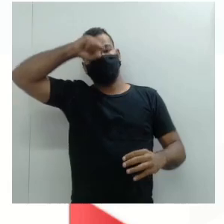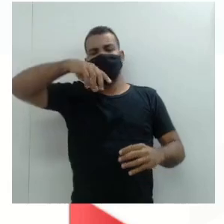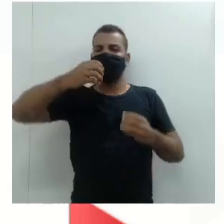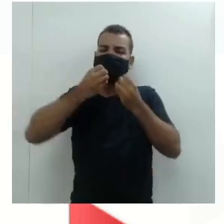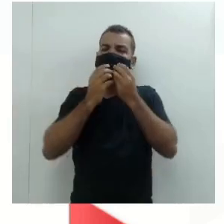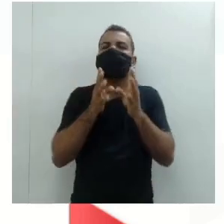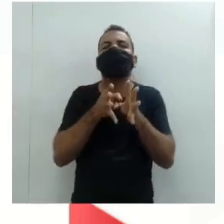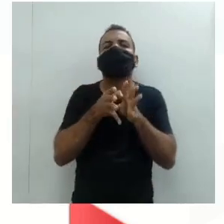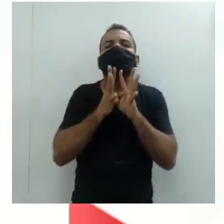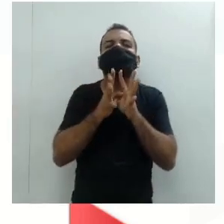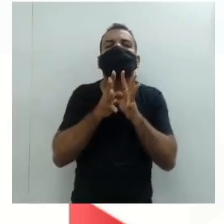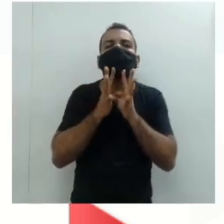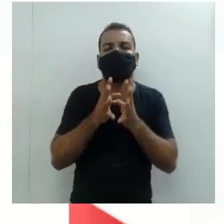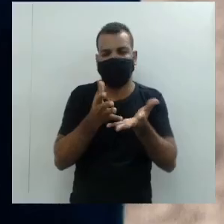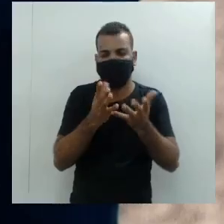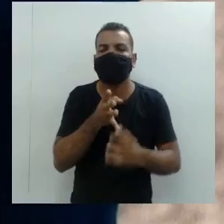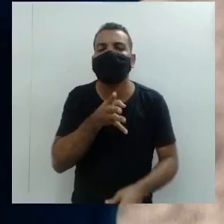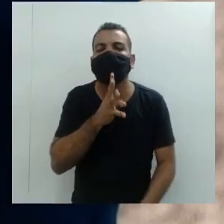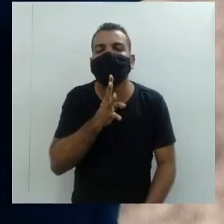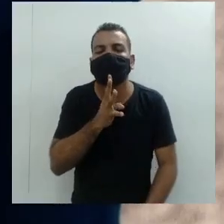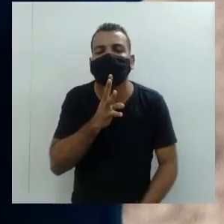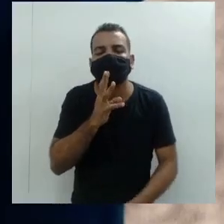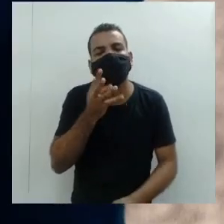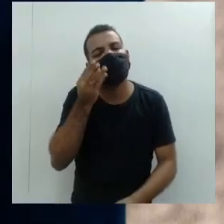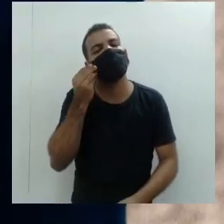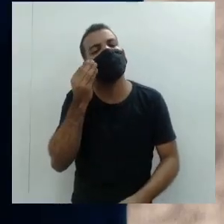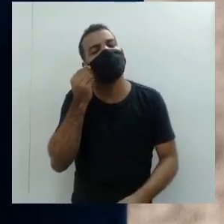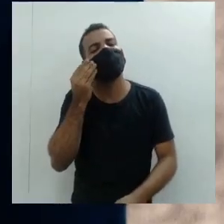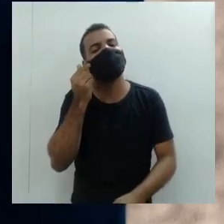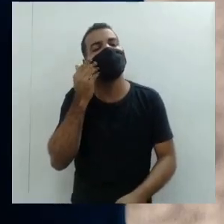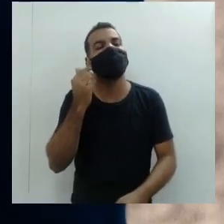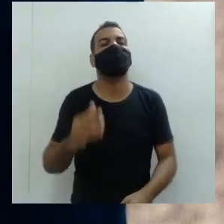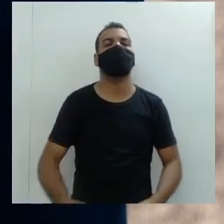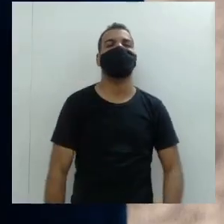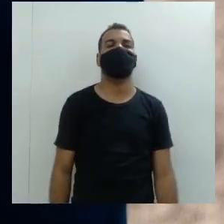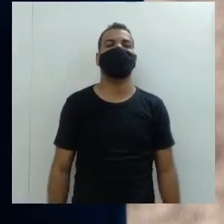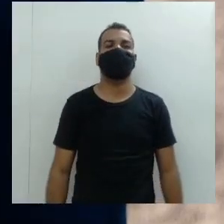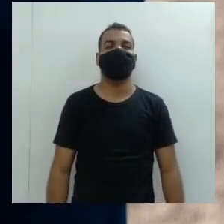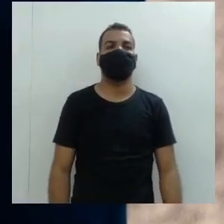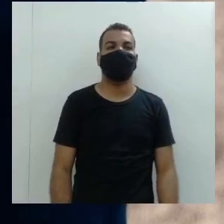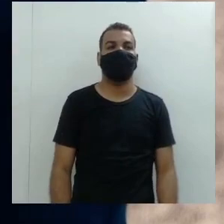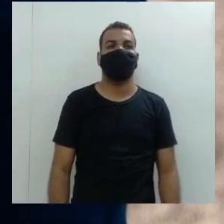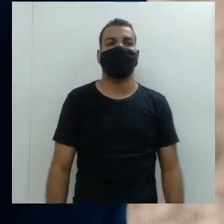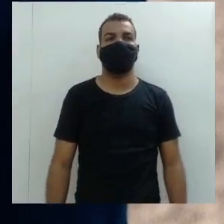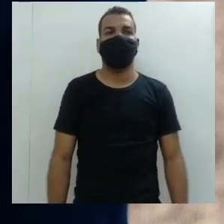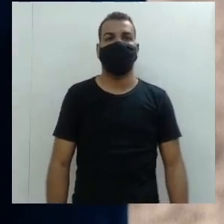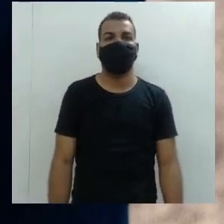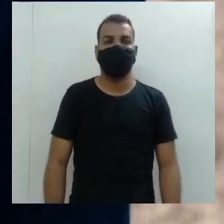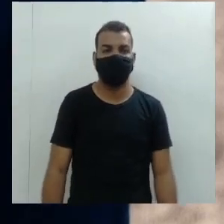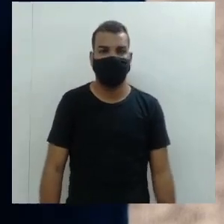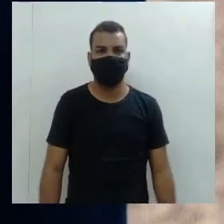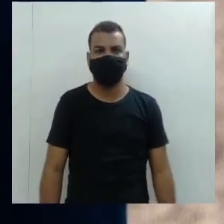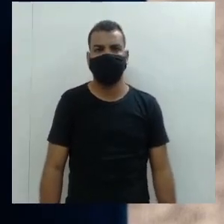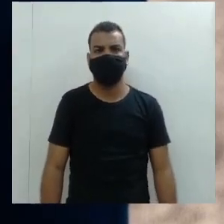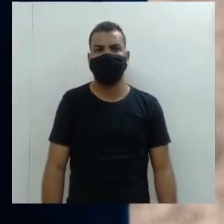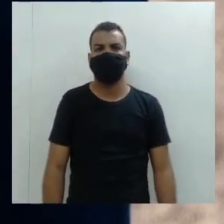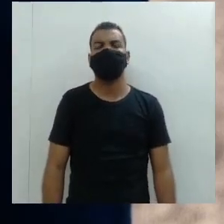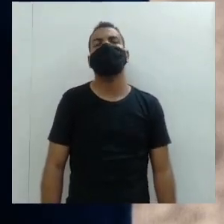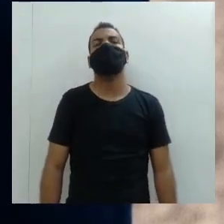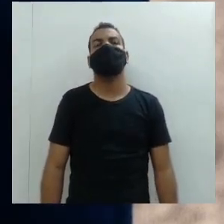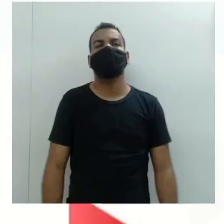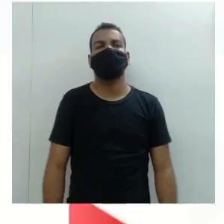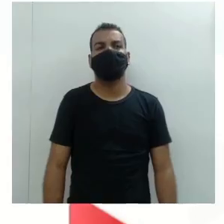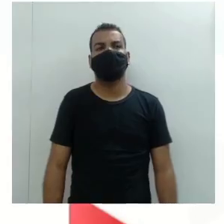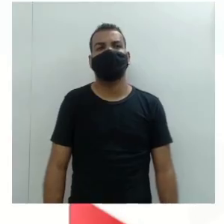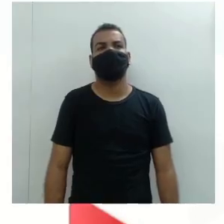o estilo, porque aqui apenas nós mostramos, pontuamos algumas questões sobre ele. E temos mais também aqui na